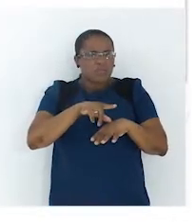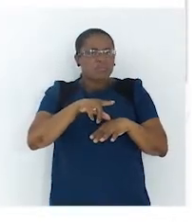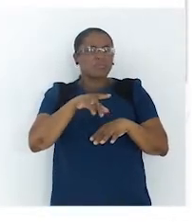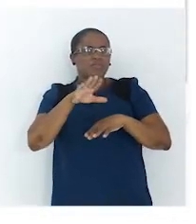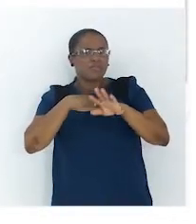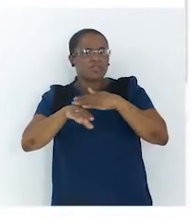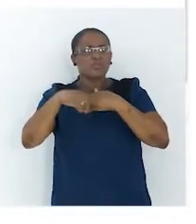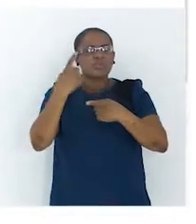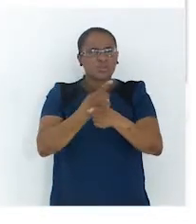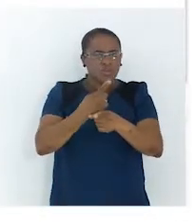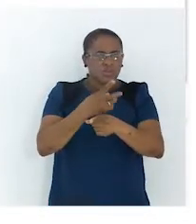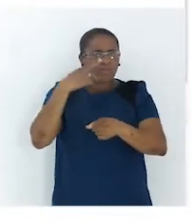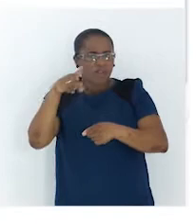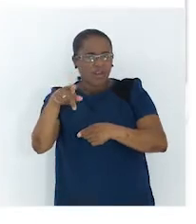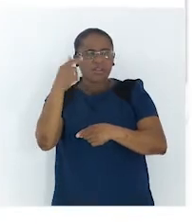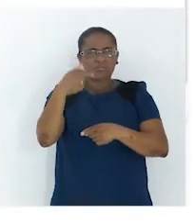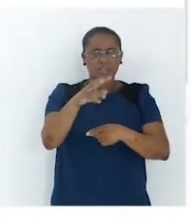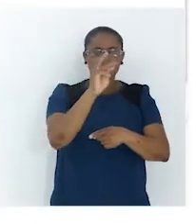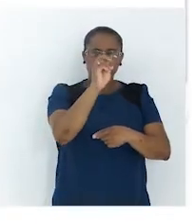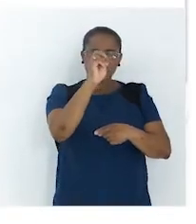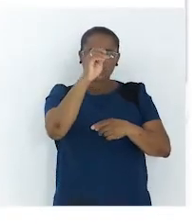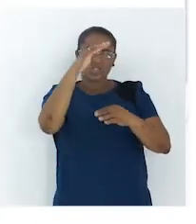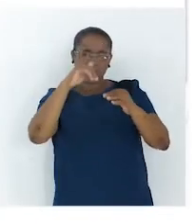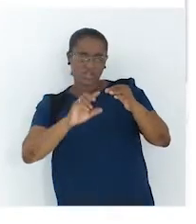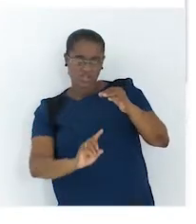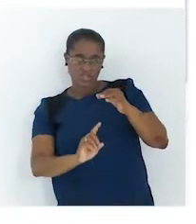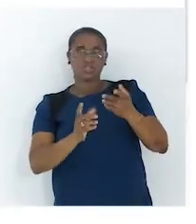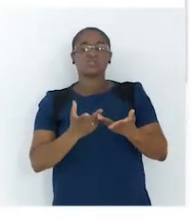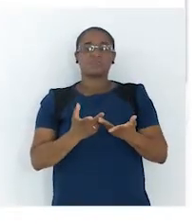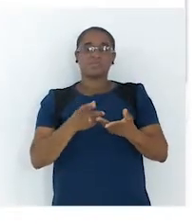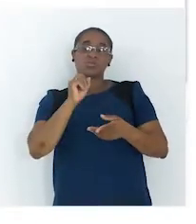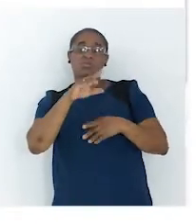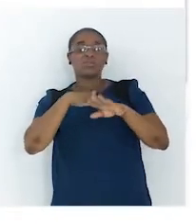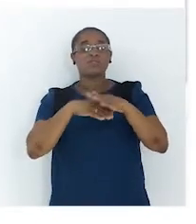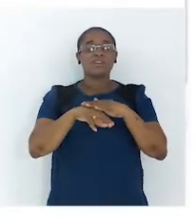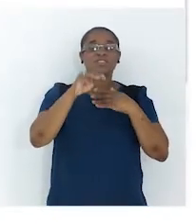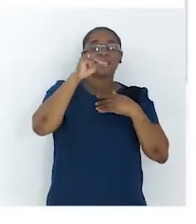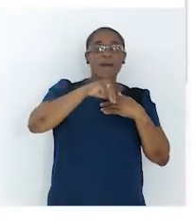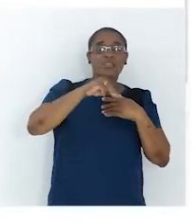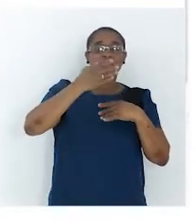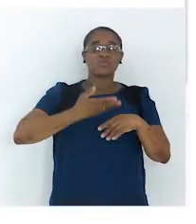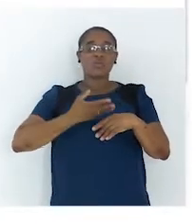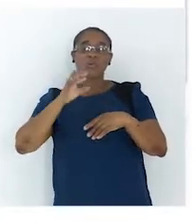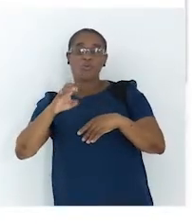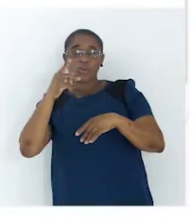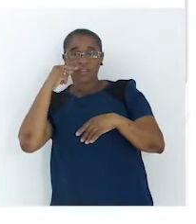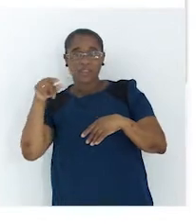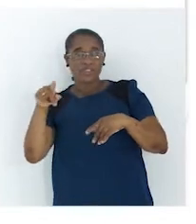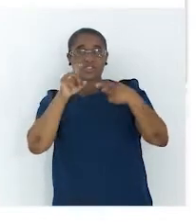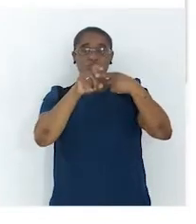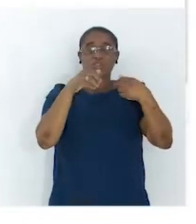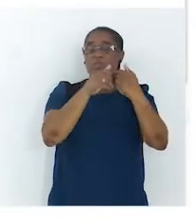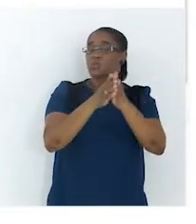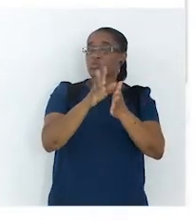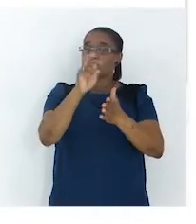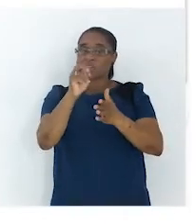reparem que temos três sobre nós podemos fazer o máximo divisor comum entre eles e futuro por